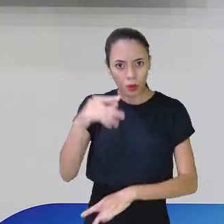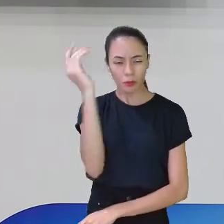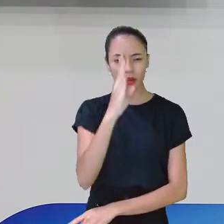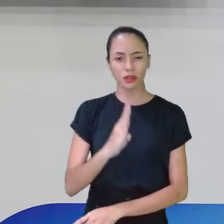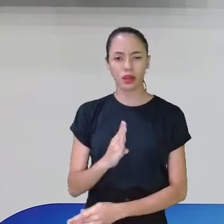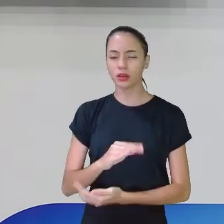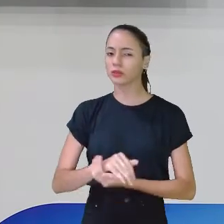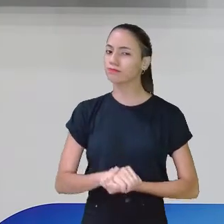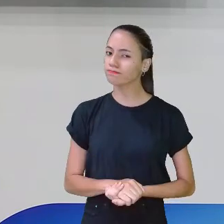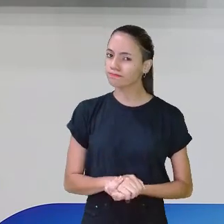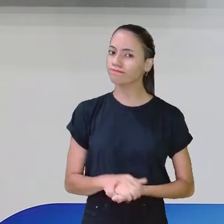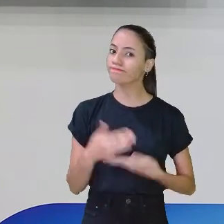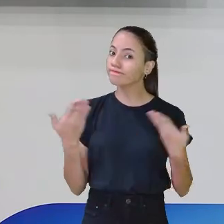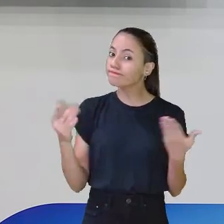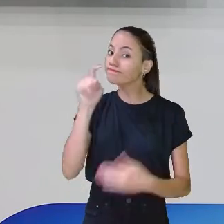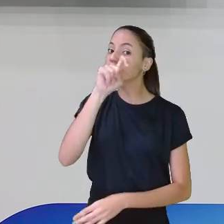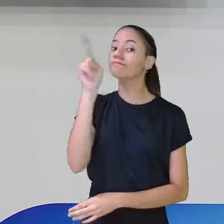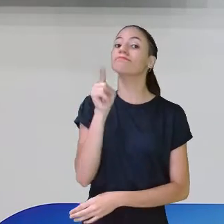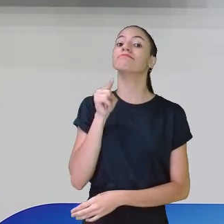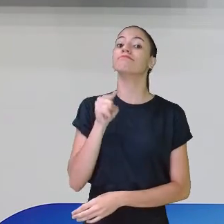Exatamente. Fica essa